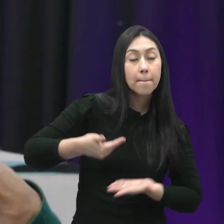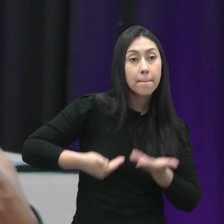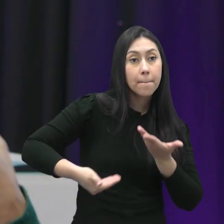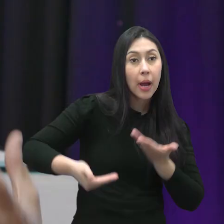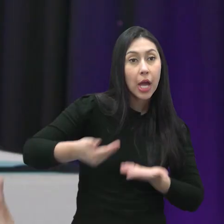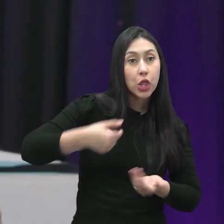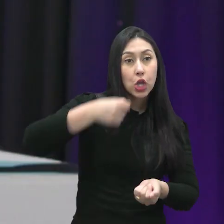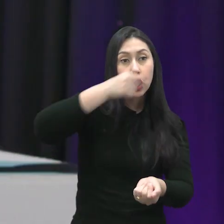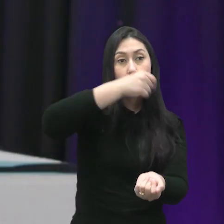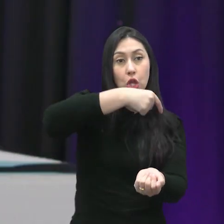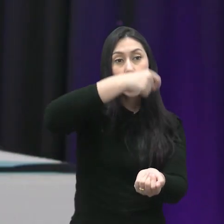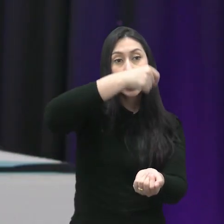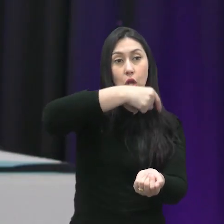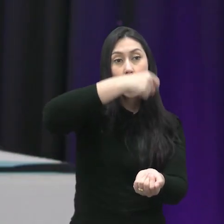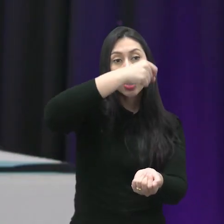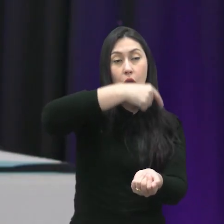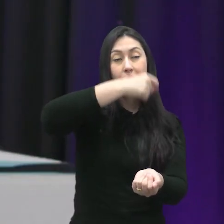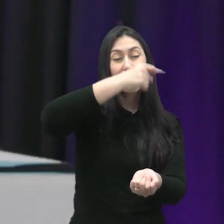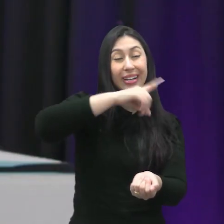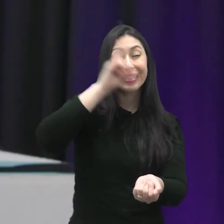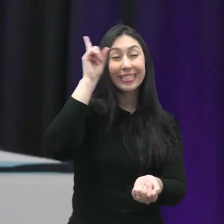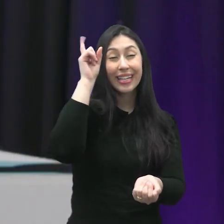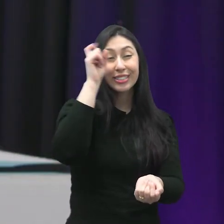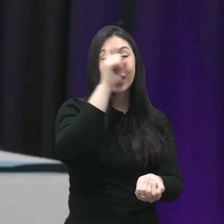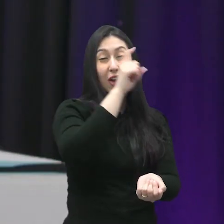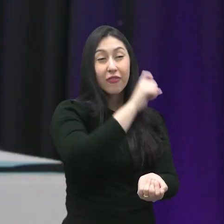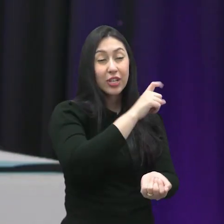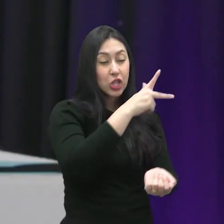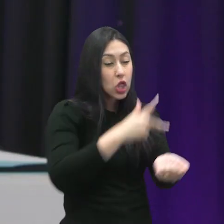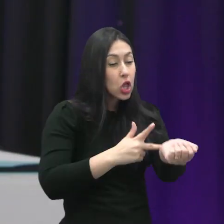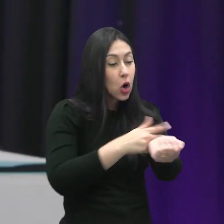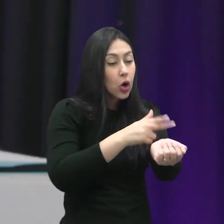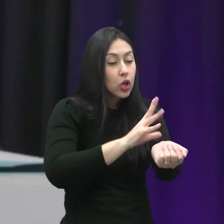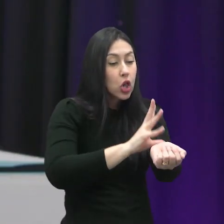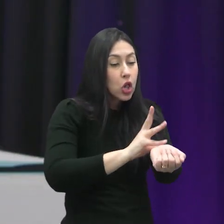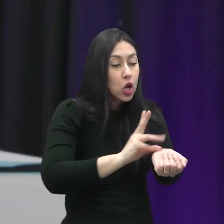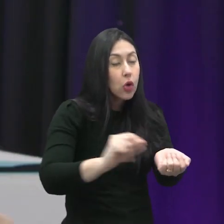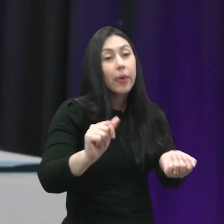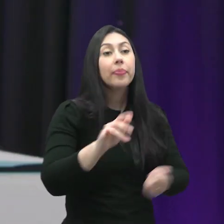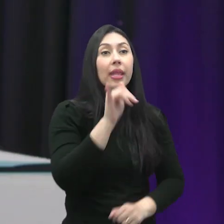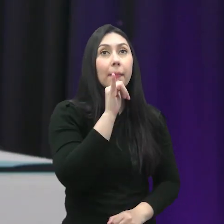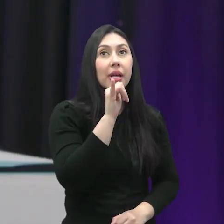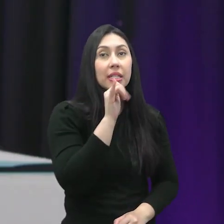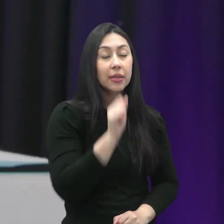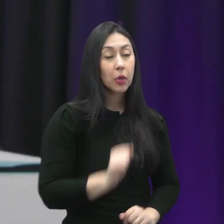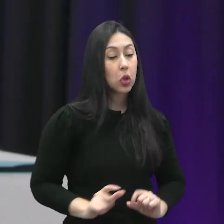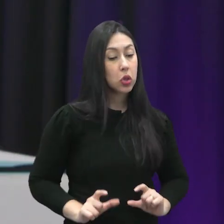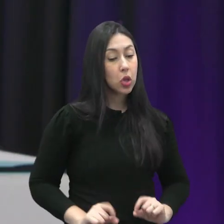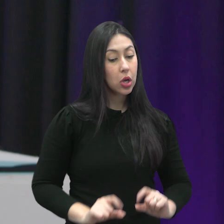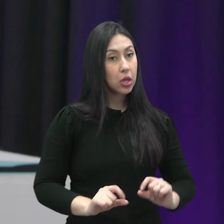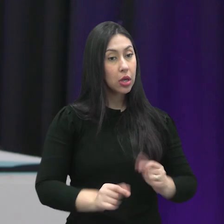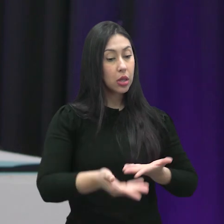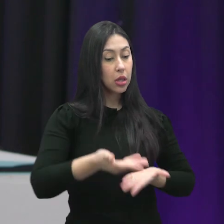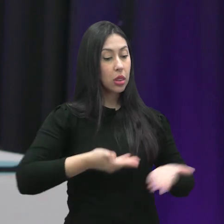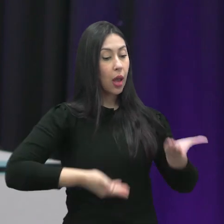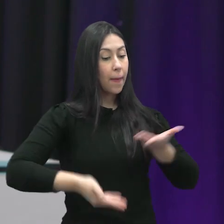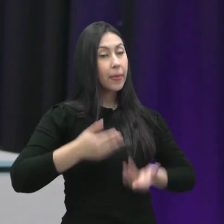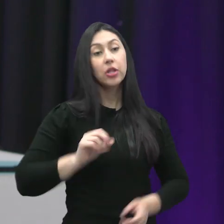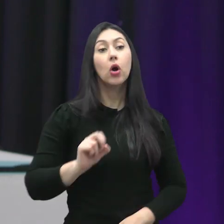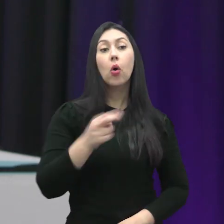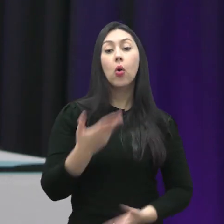que utilizam medicamentos que dificultam a cicatrização. Então, homens que estão fazendo tratamentos